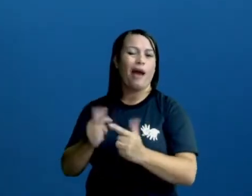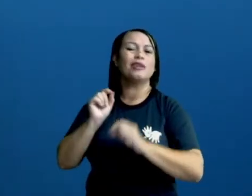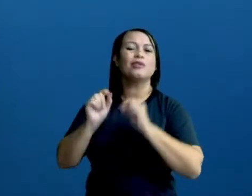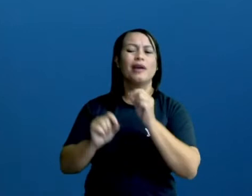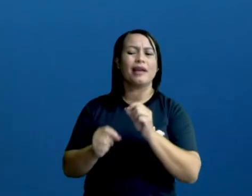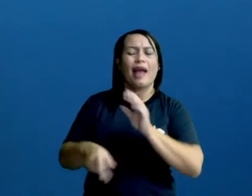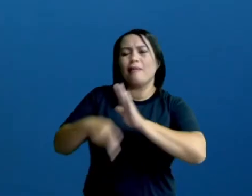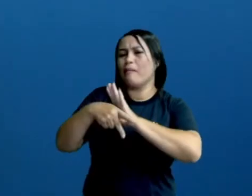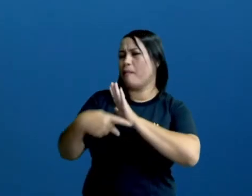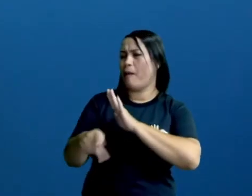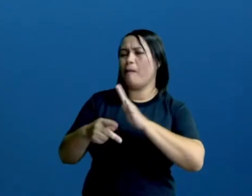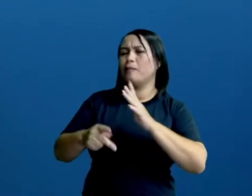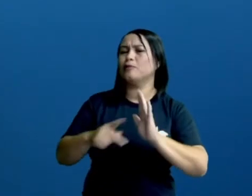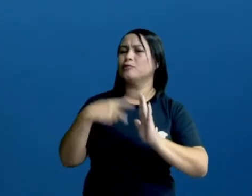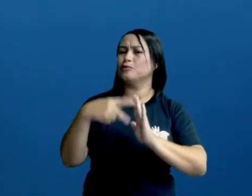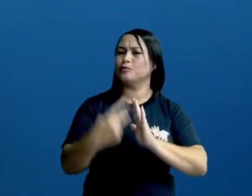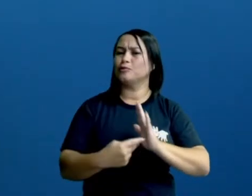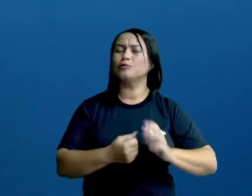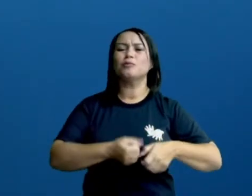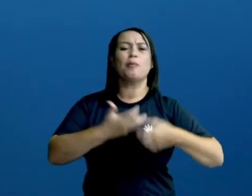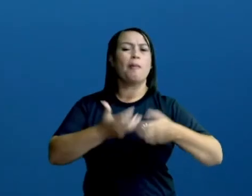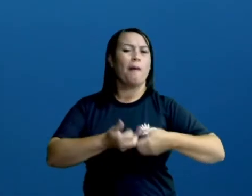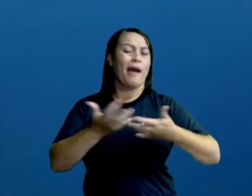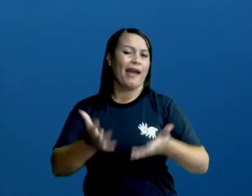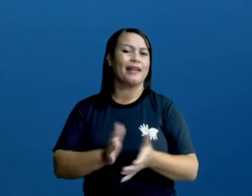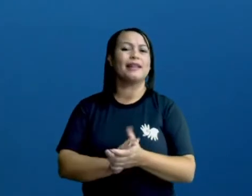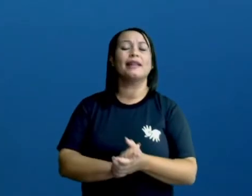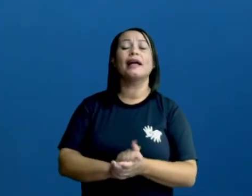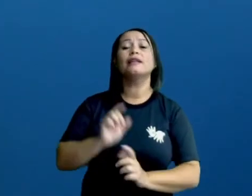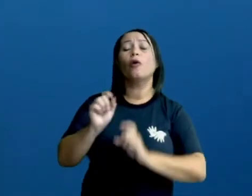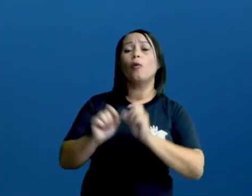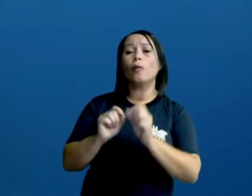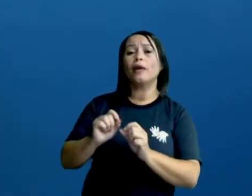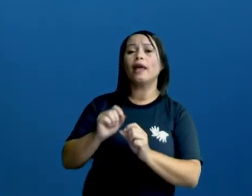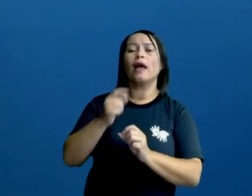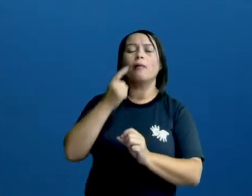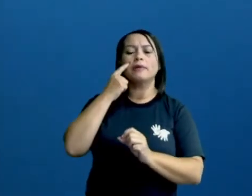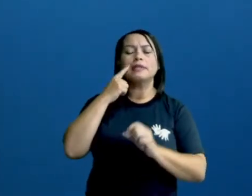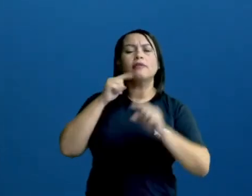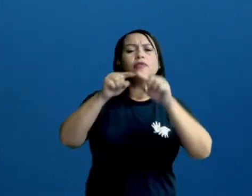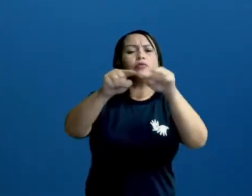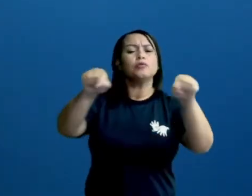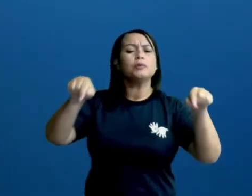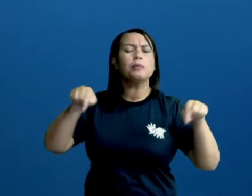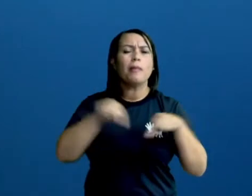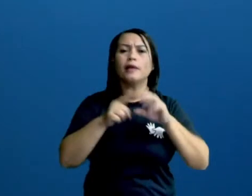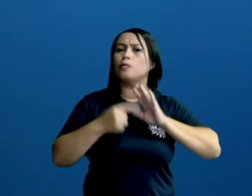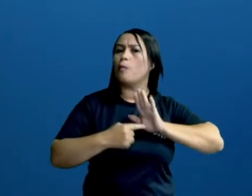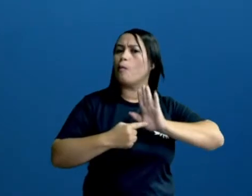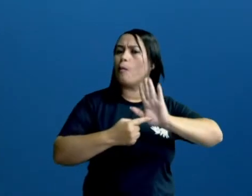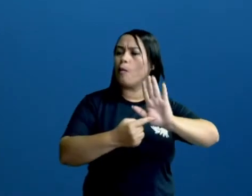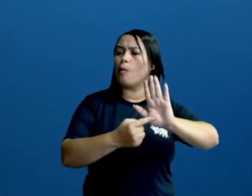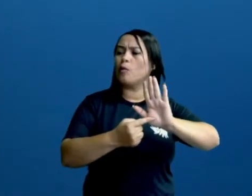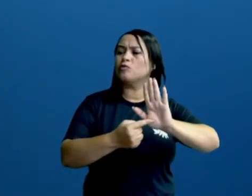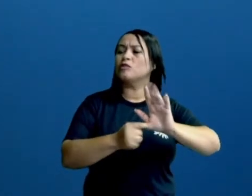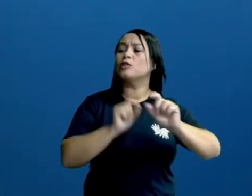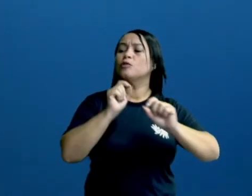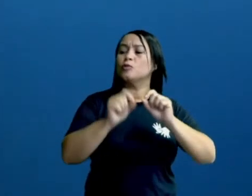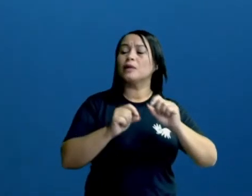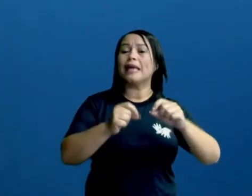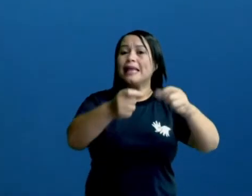Então, com relação ao destaque do espaço, a gente pode observar nessa